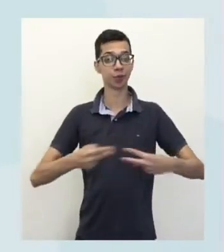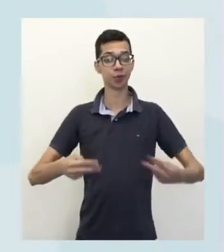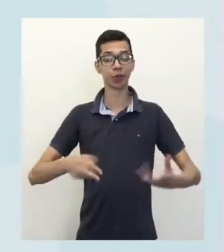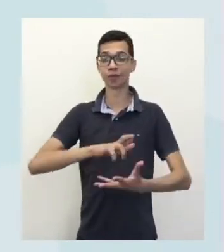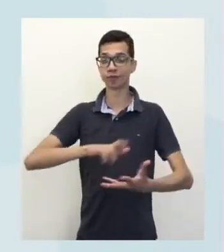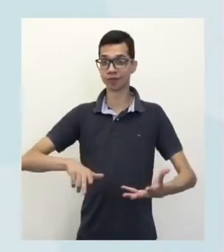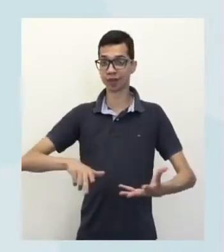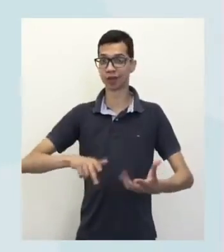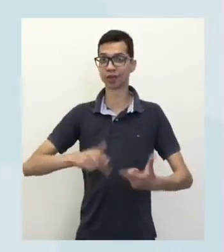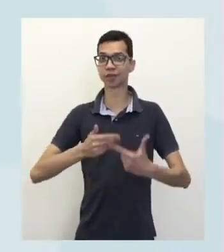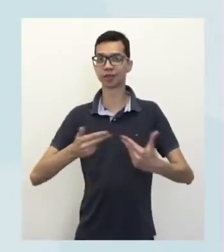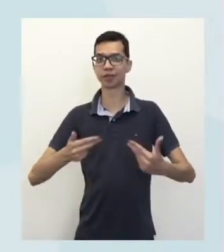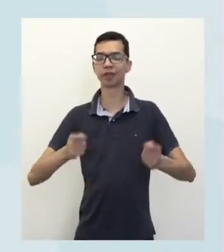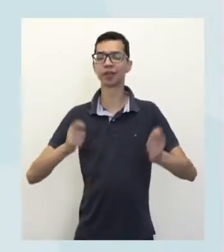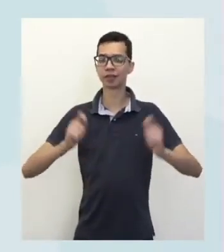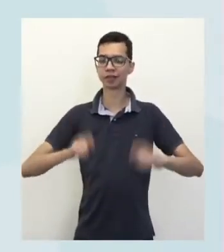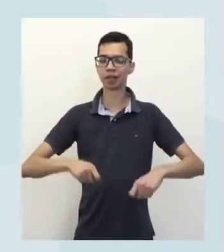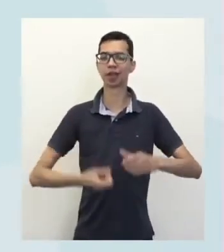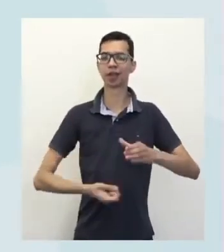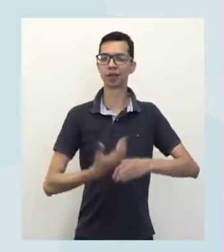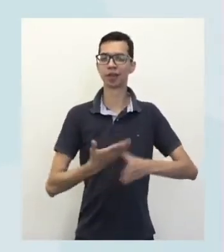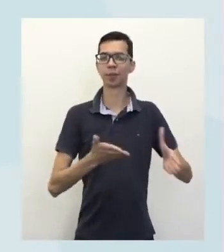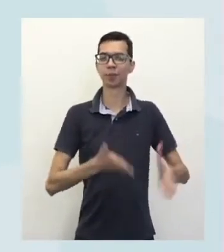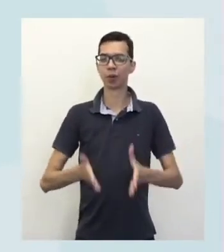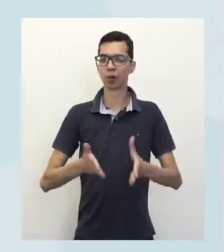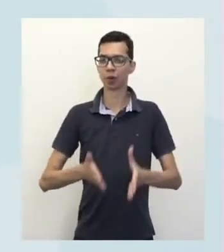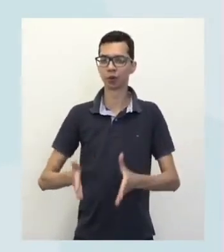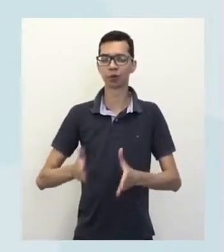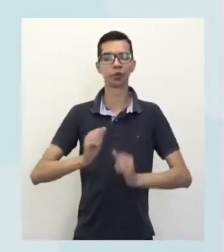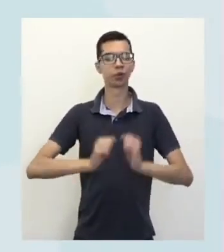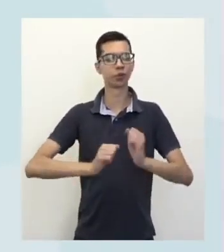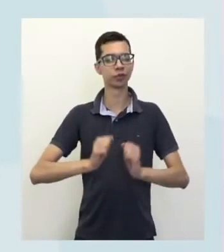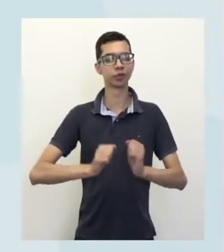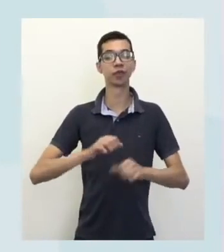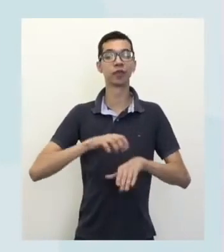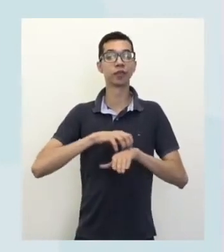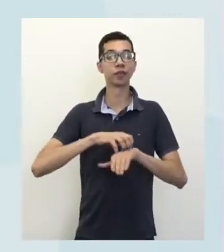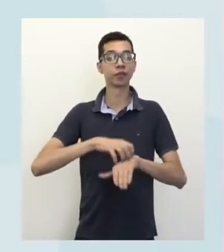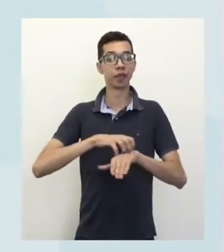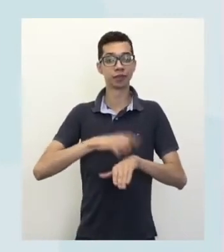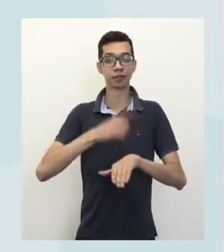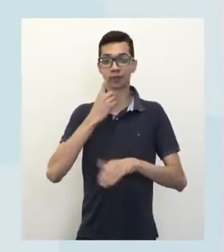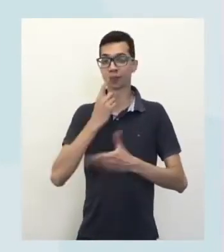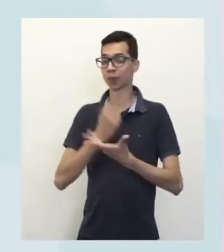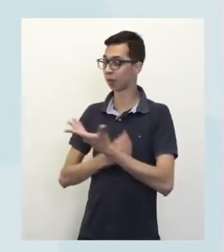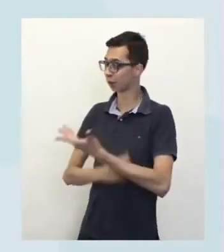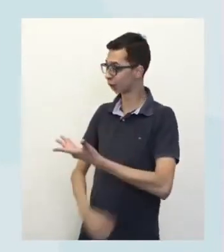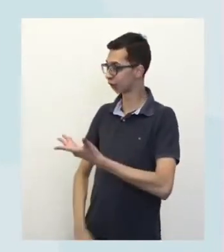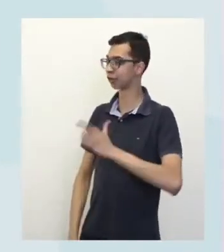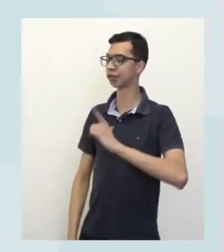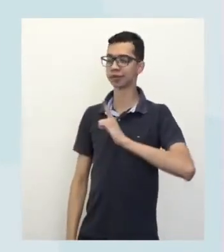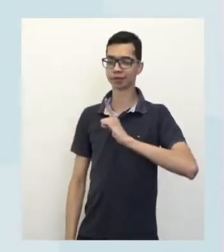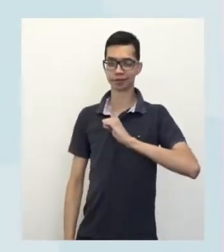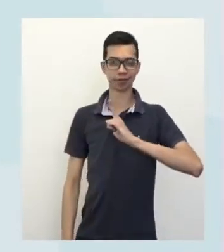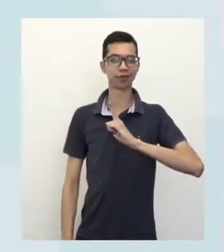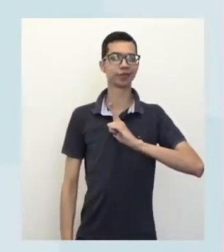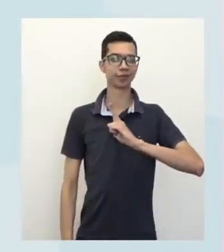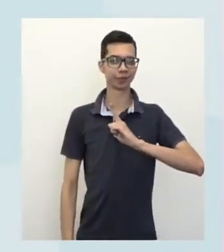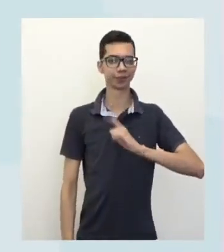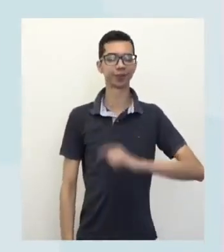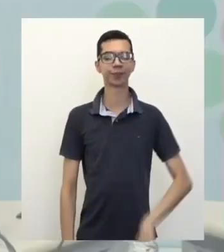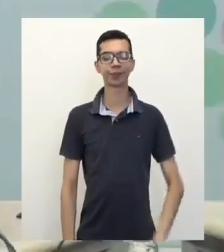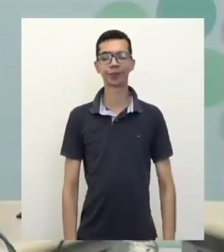a partir do processo de industrialização, o transporte sendo representado aí à frente, né? Então, nós